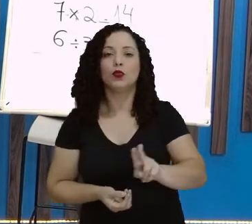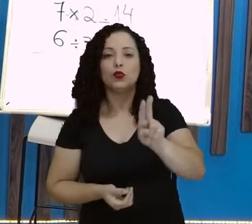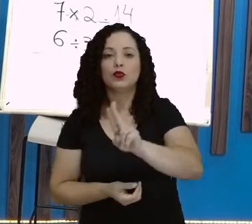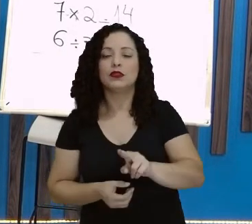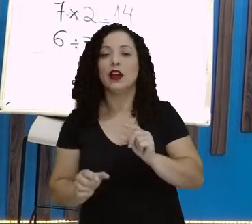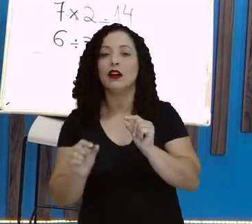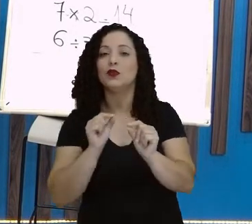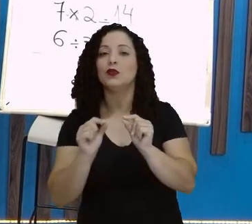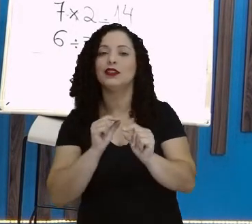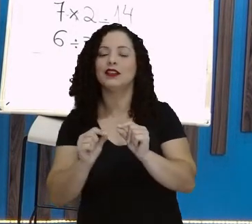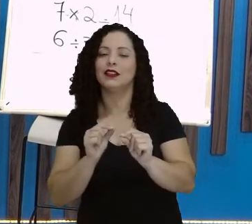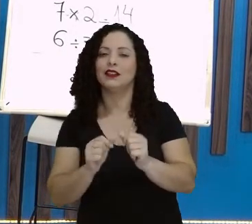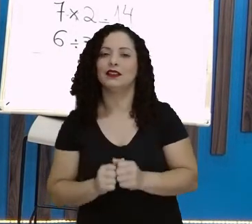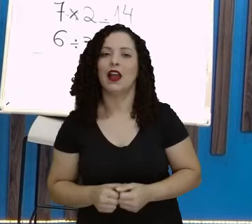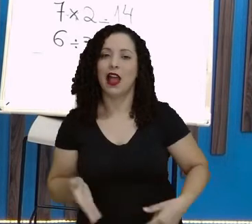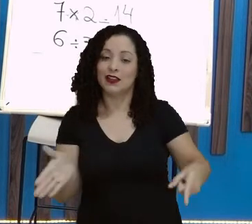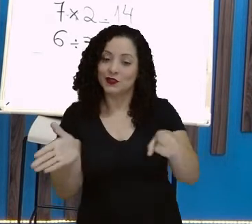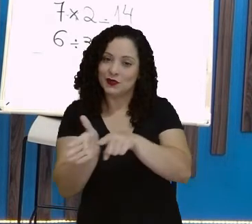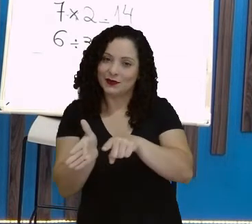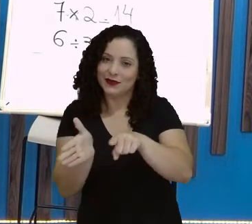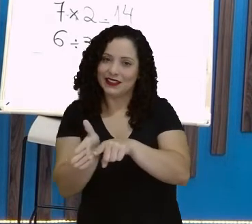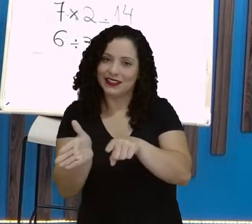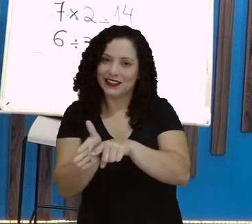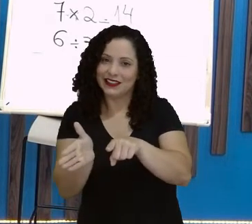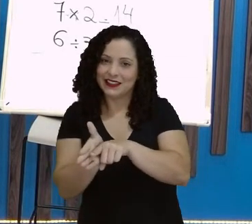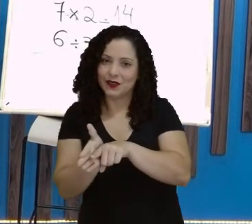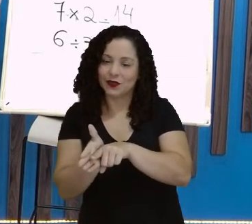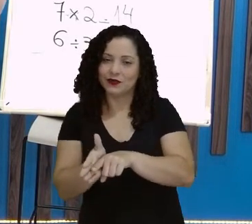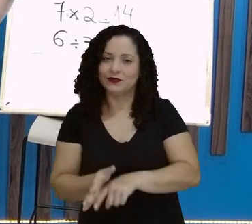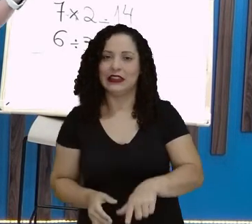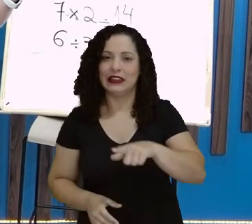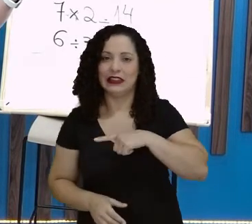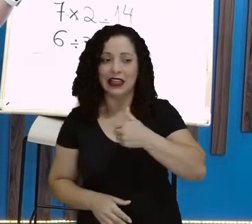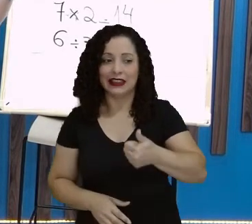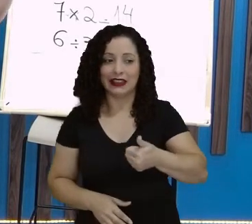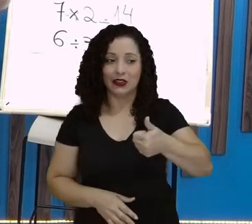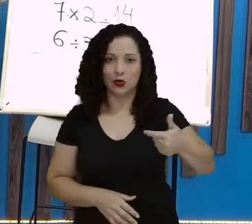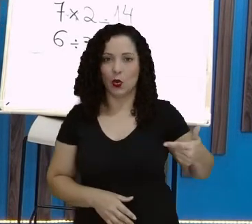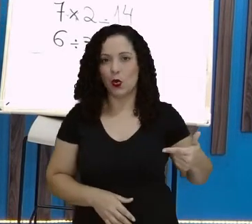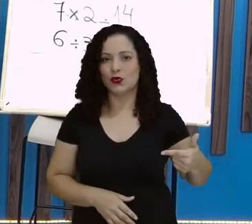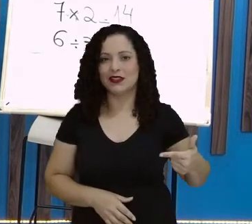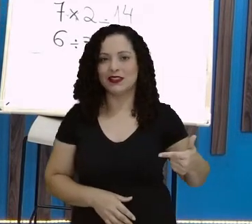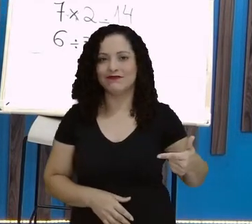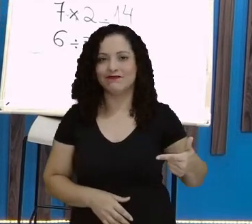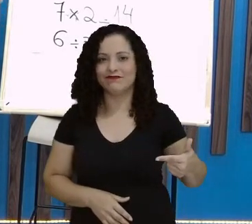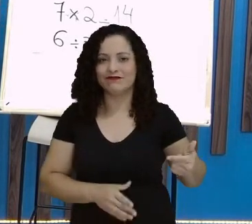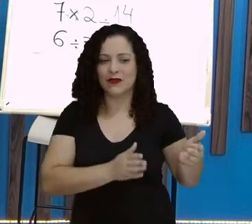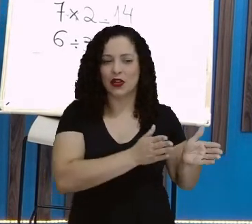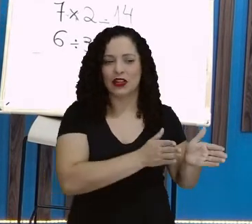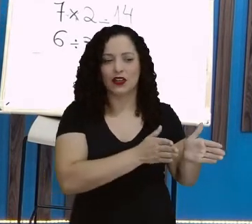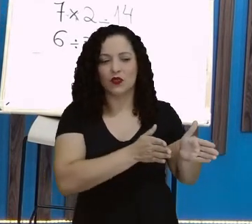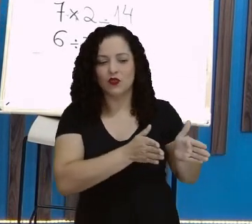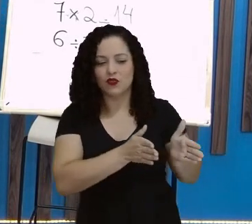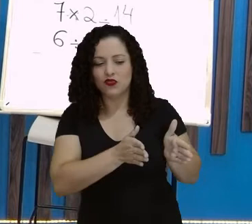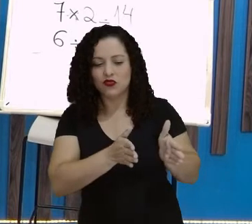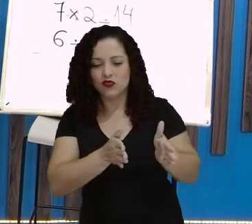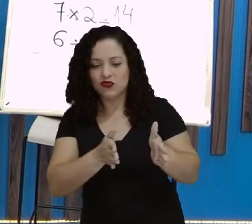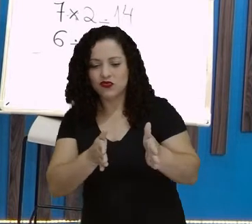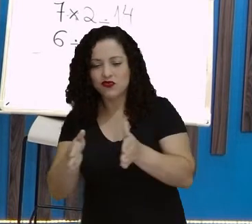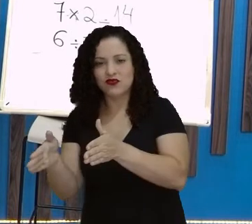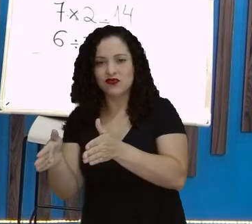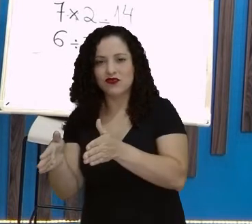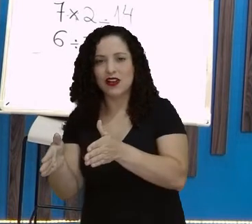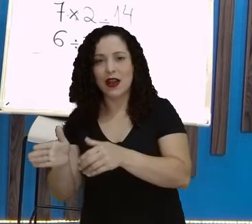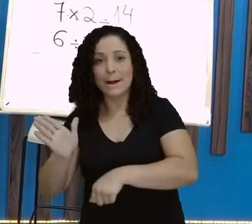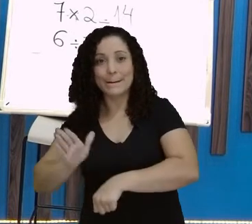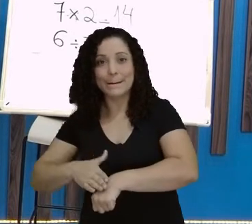uma vez a subtração. Porque ele tinha 12 bolas. No percurso ali no meio do caminho, né, no